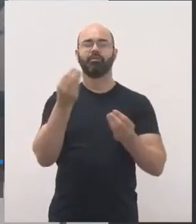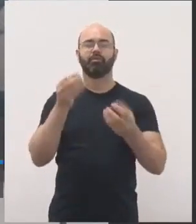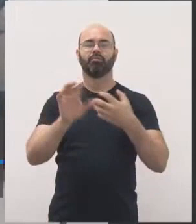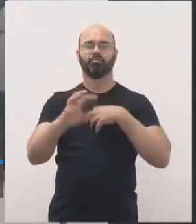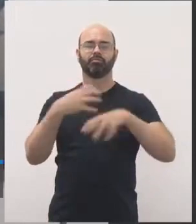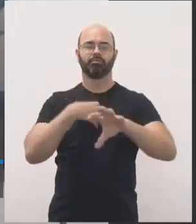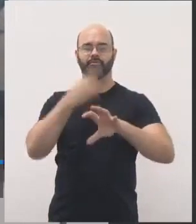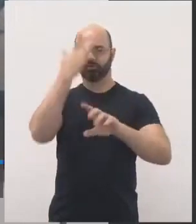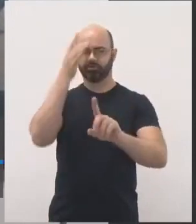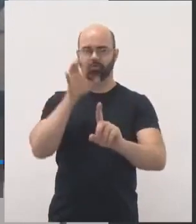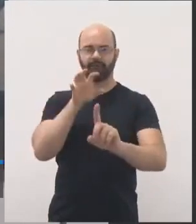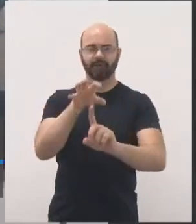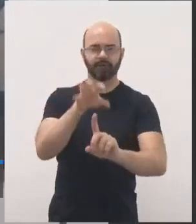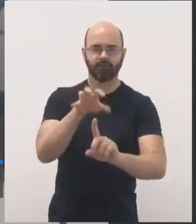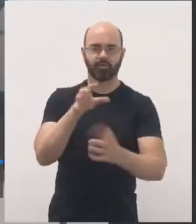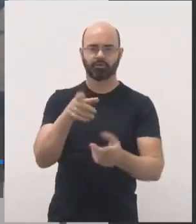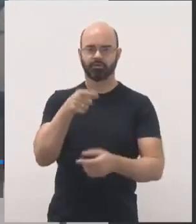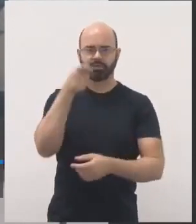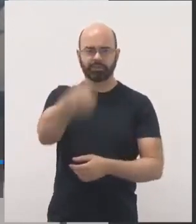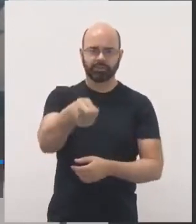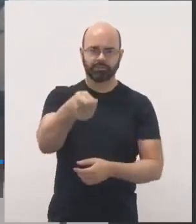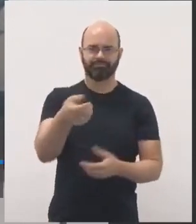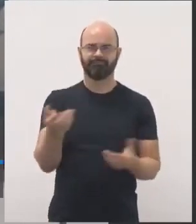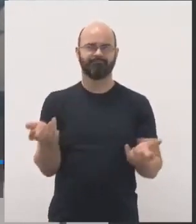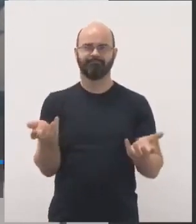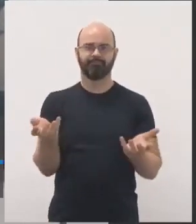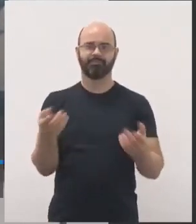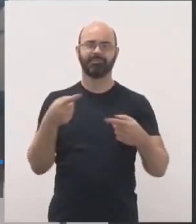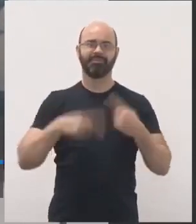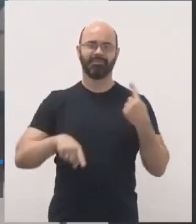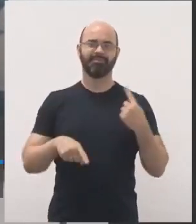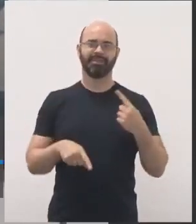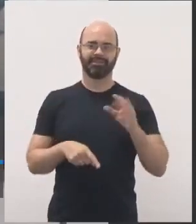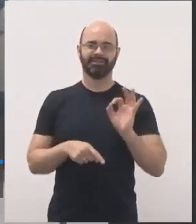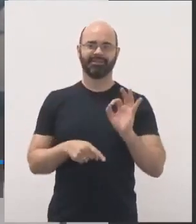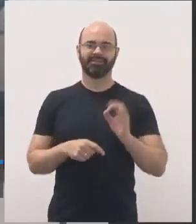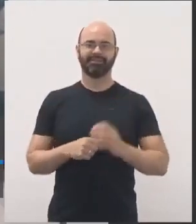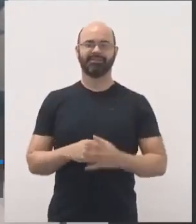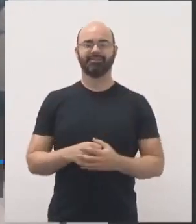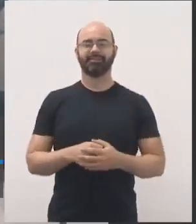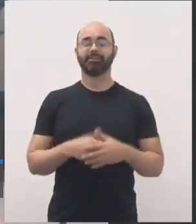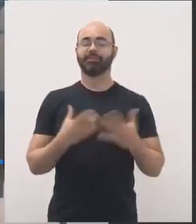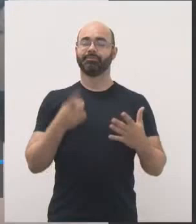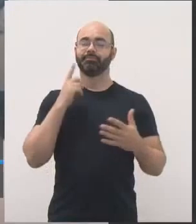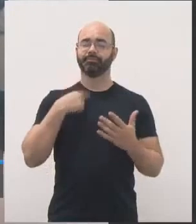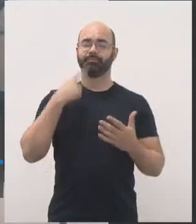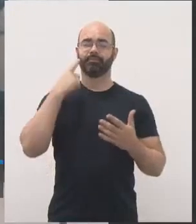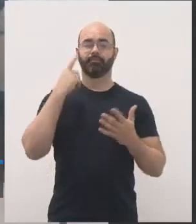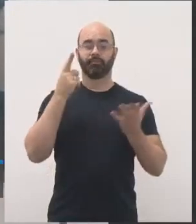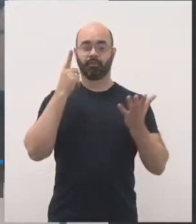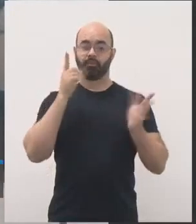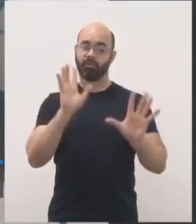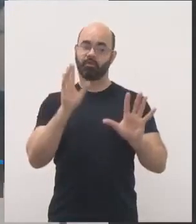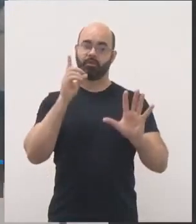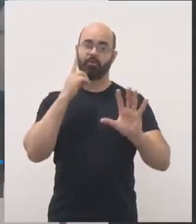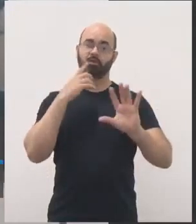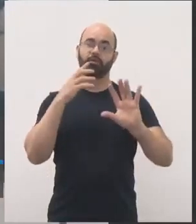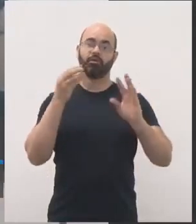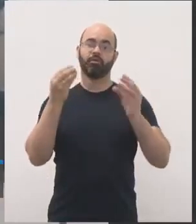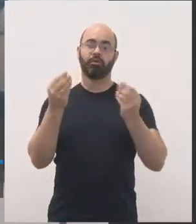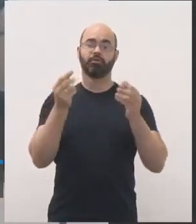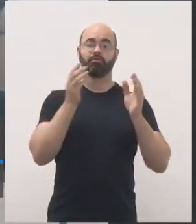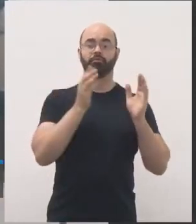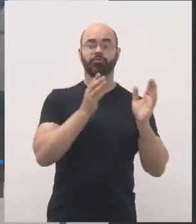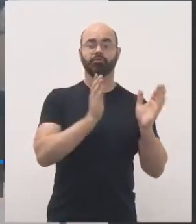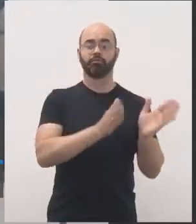uma coisa tão forçada que não combina, né? Então, a ideia aqui é dizer, olha, gente, existe uma série aí